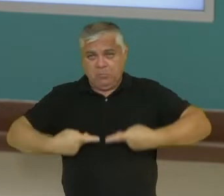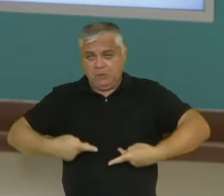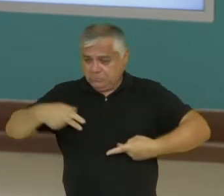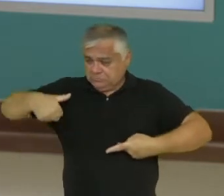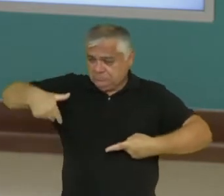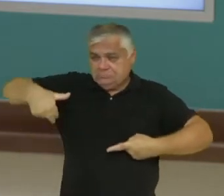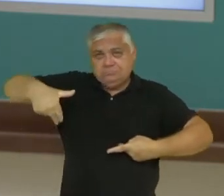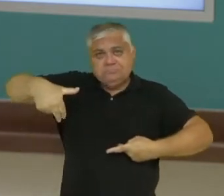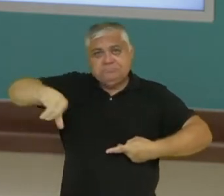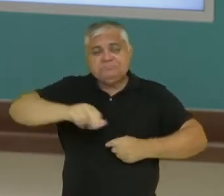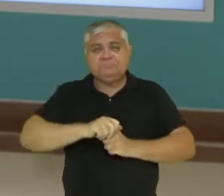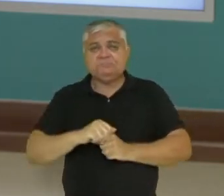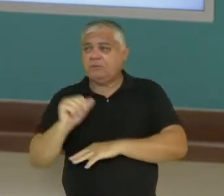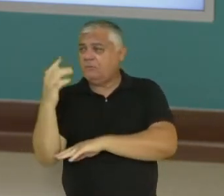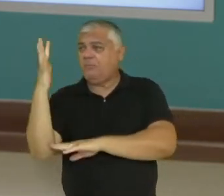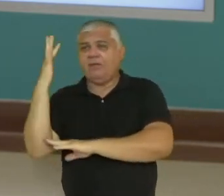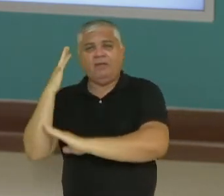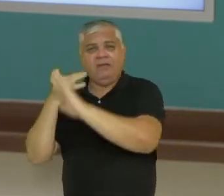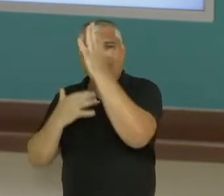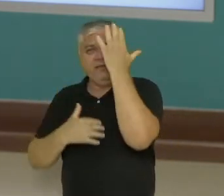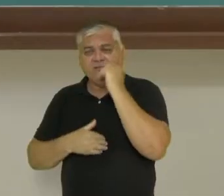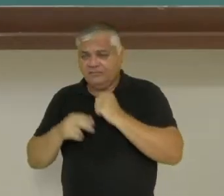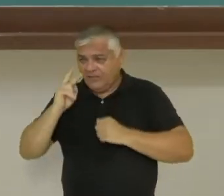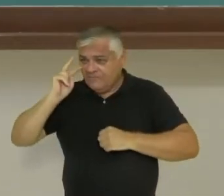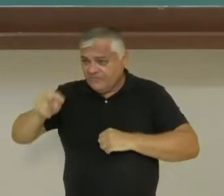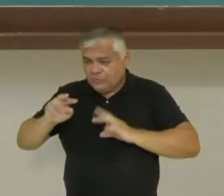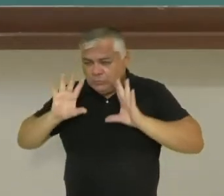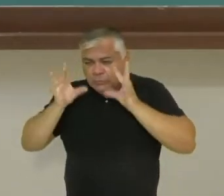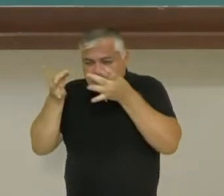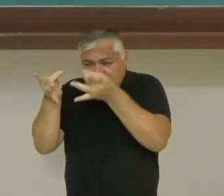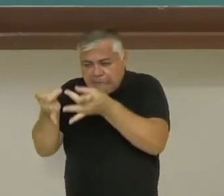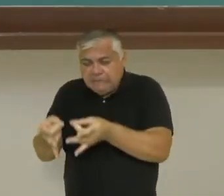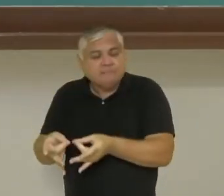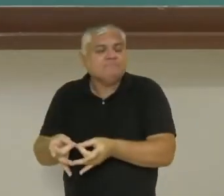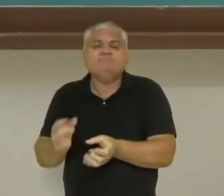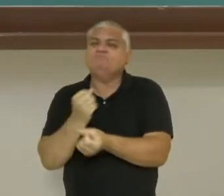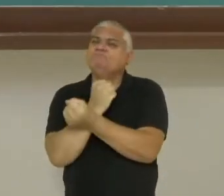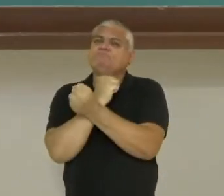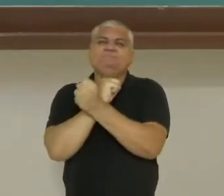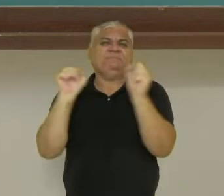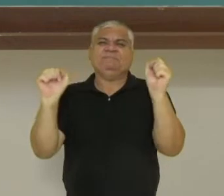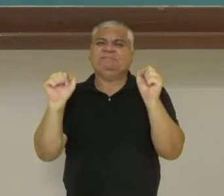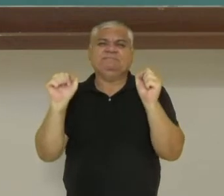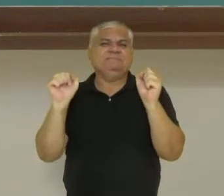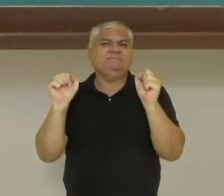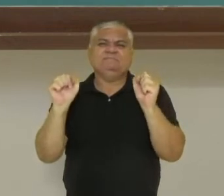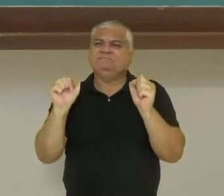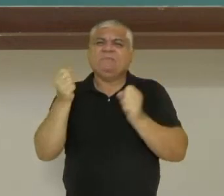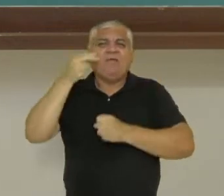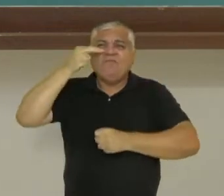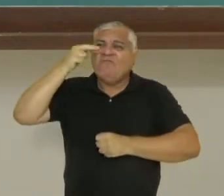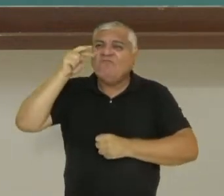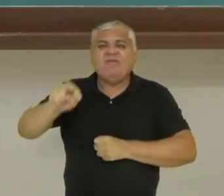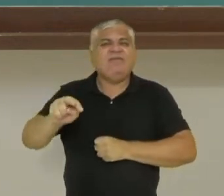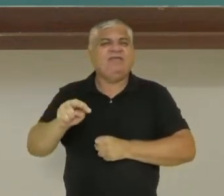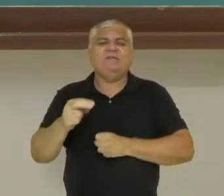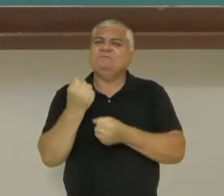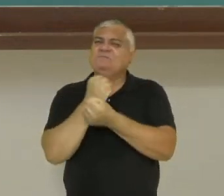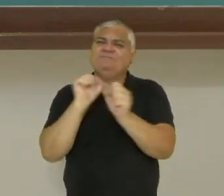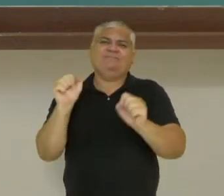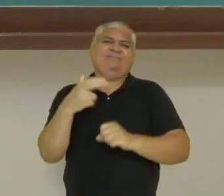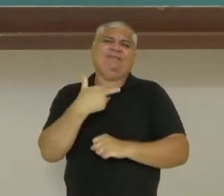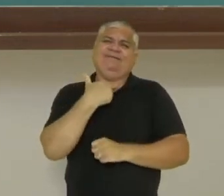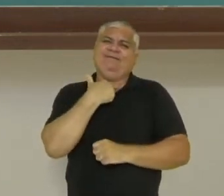ou seja das plantas. É impossível. Isso mesmo, nós não conseguimos ver essas estruturas